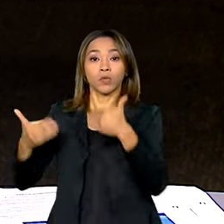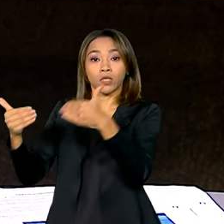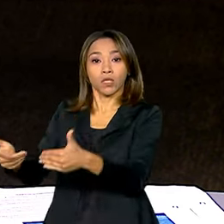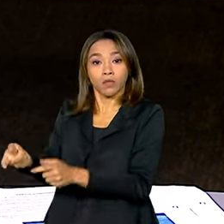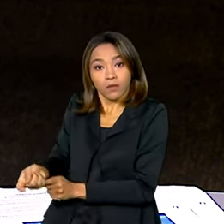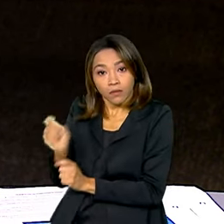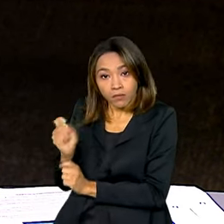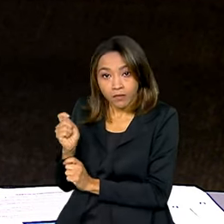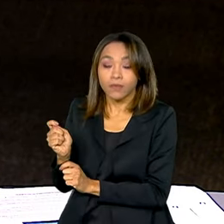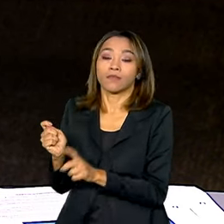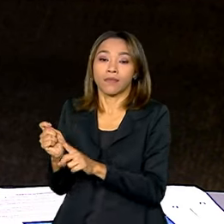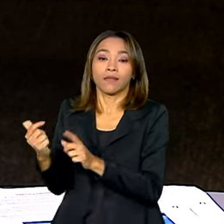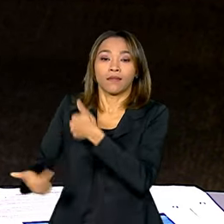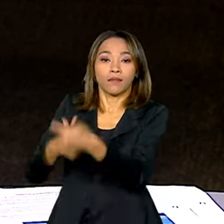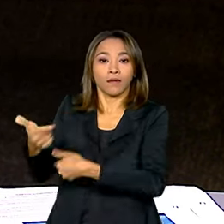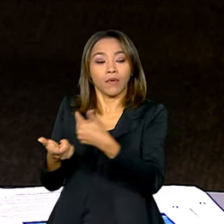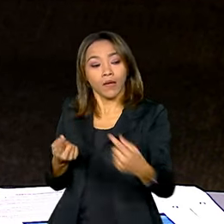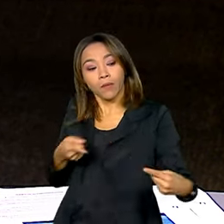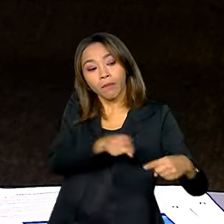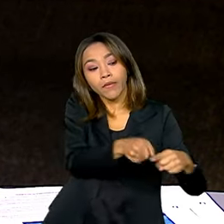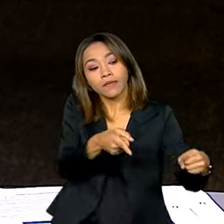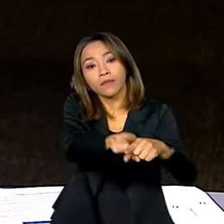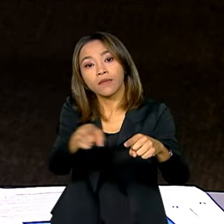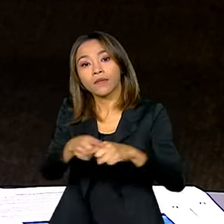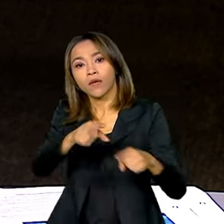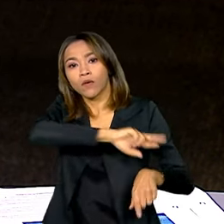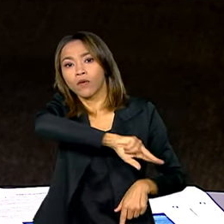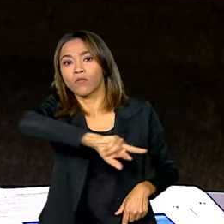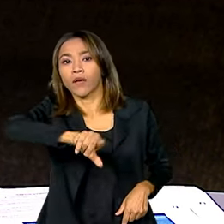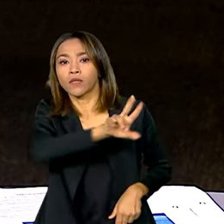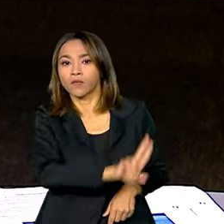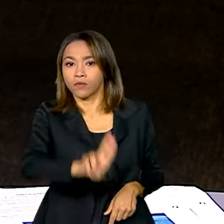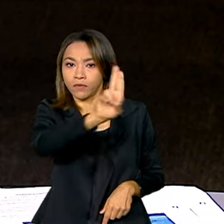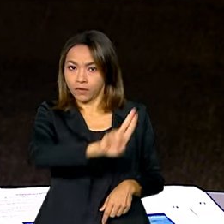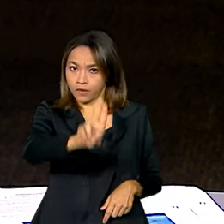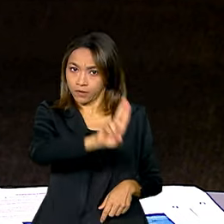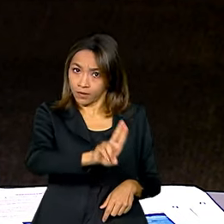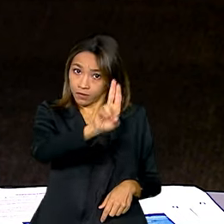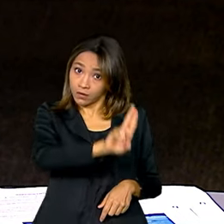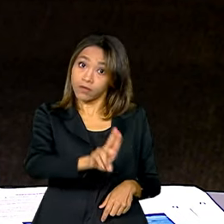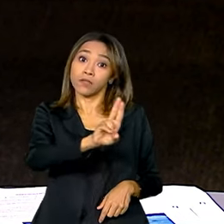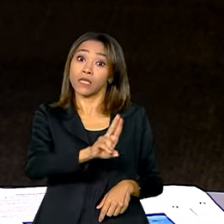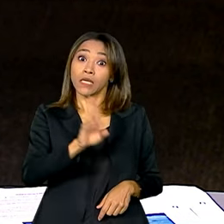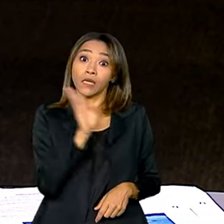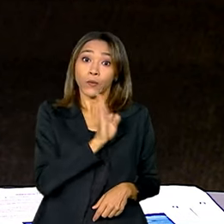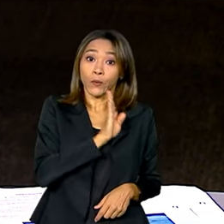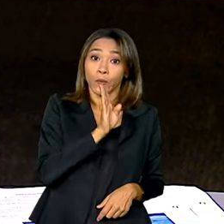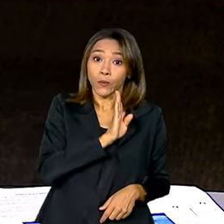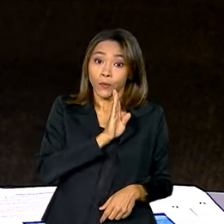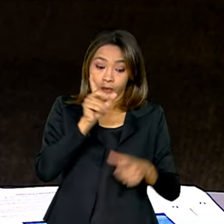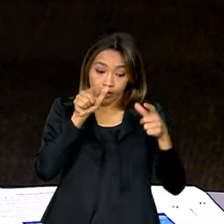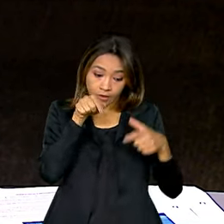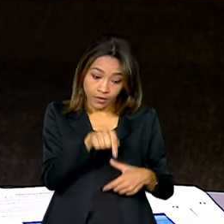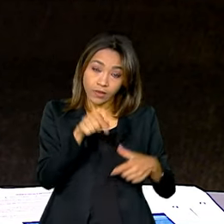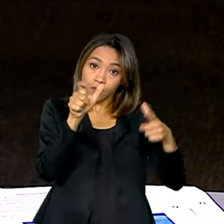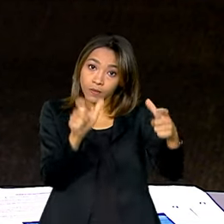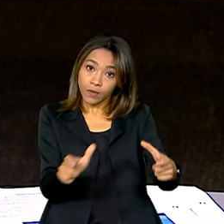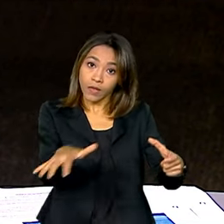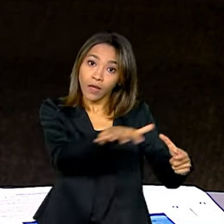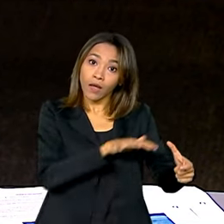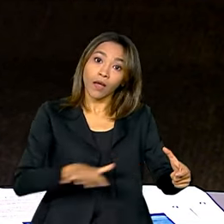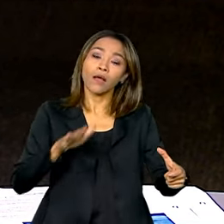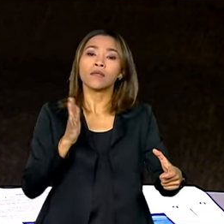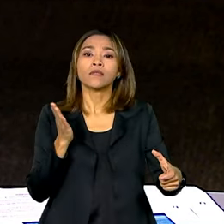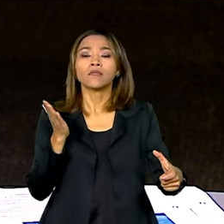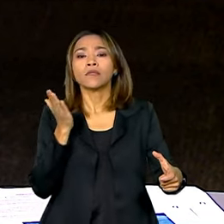momento trabalha parcerias com as universidades para que muito rapidamente aí na região a gente possa apresentar